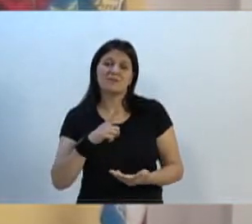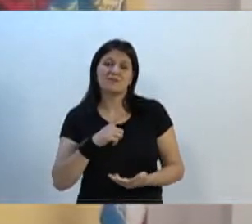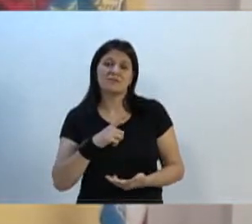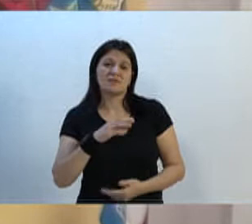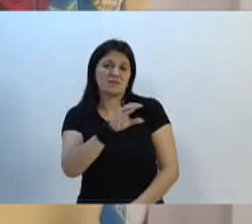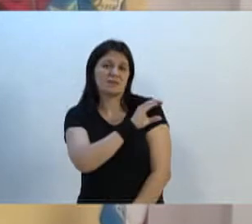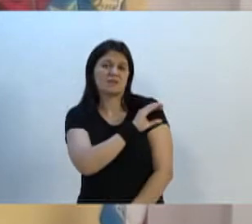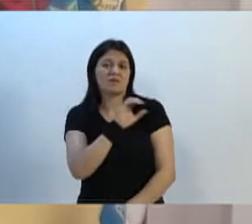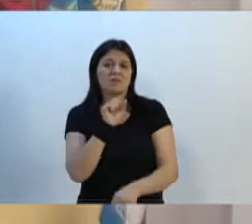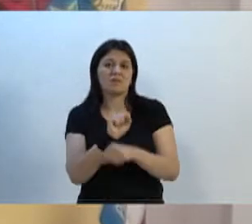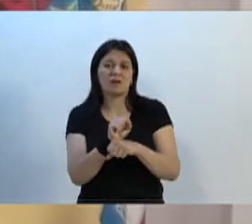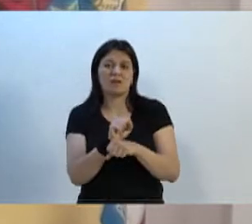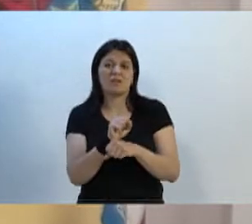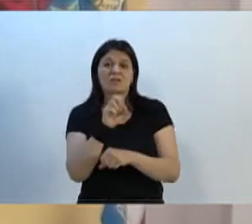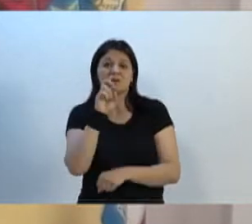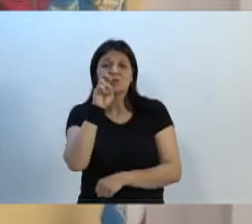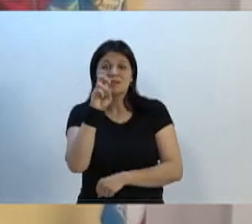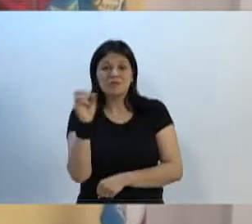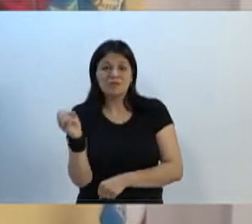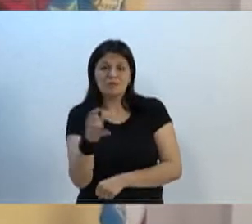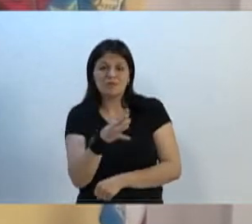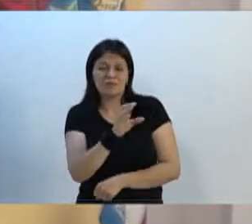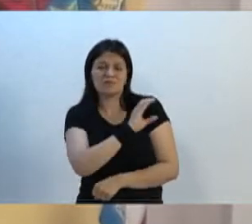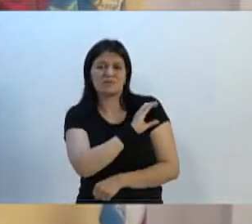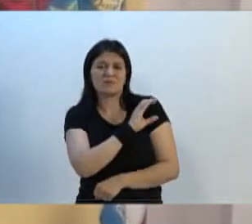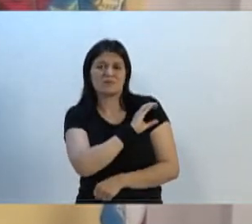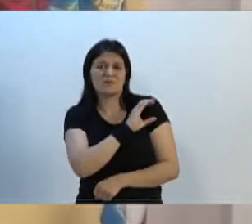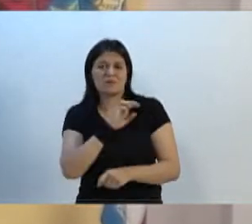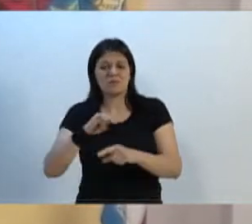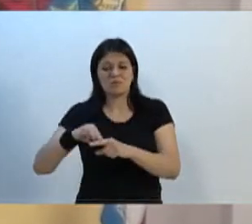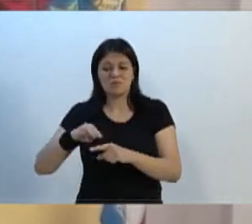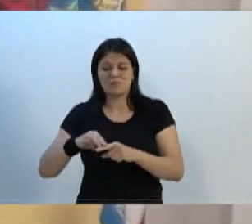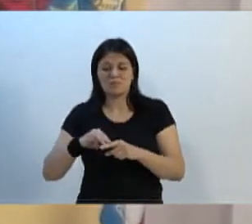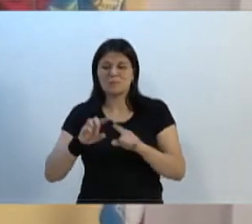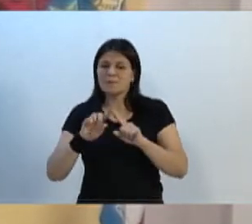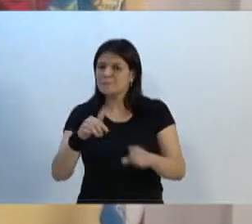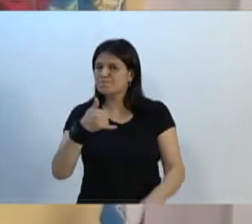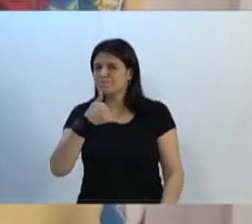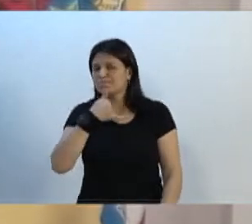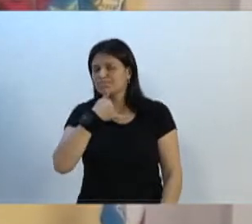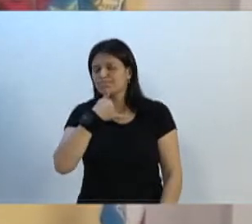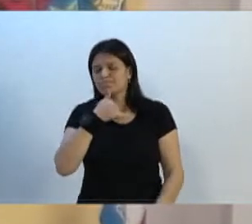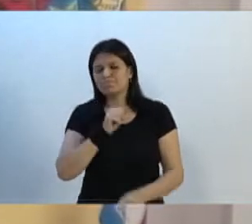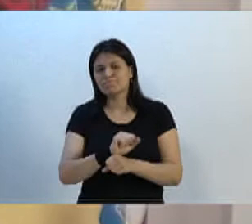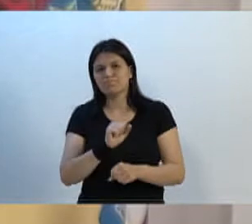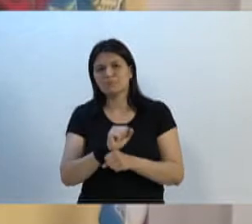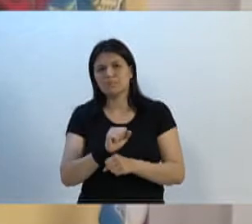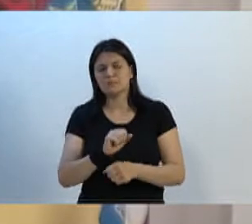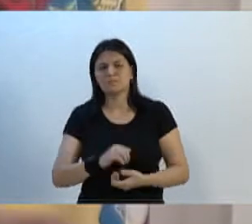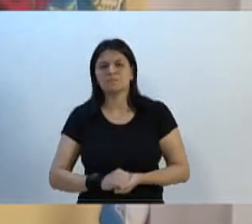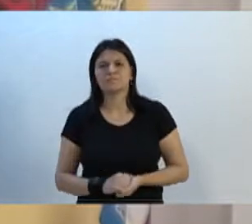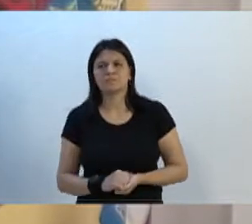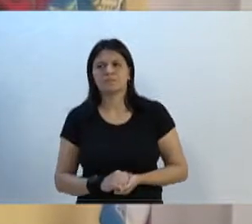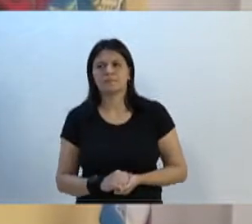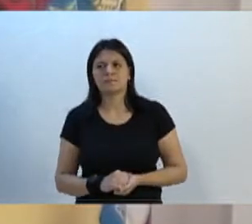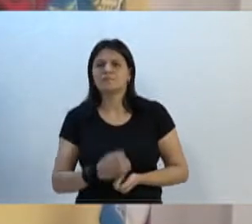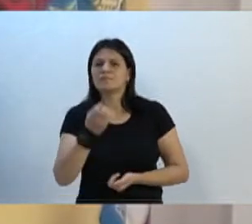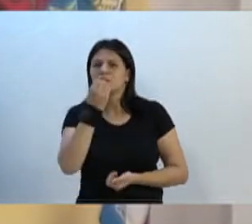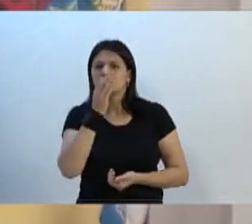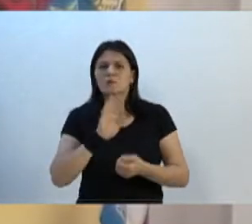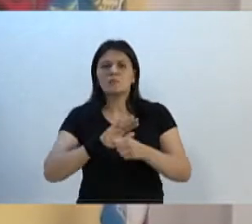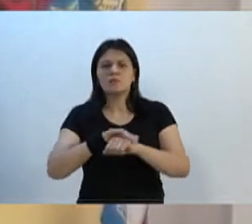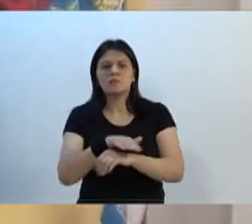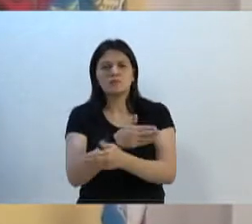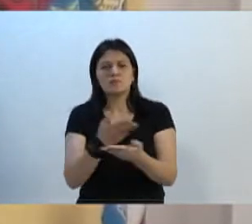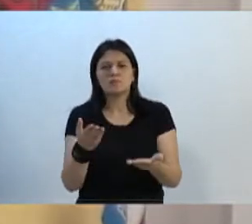parados são cinco novos seis aqui para o município que infelizmente estão aguardando enfim Boa noite a todos